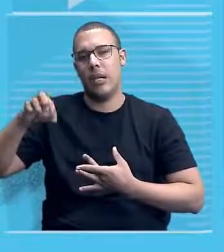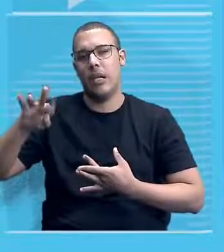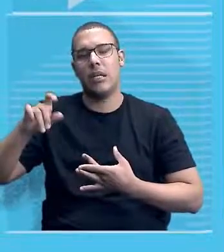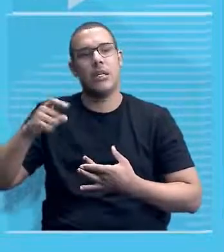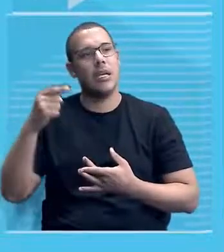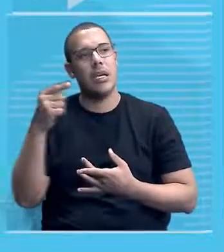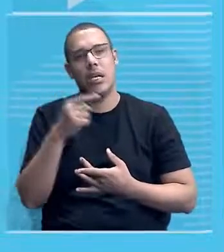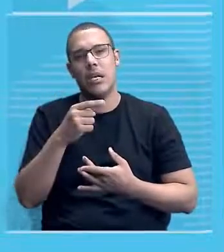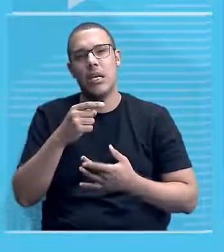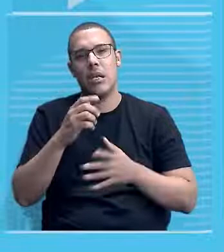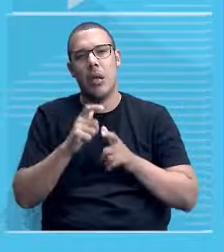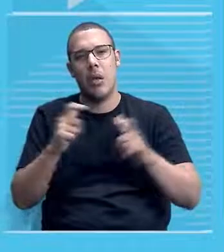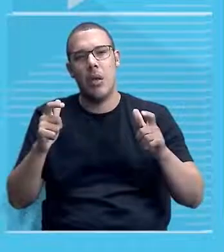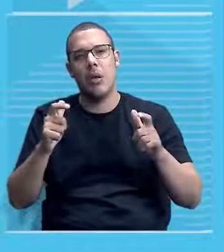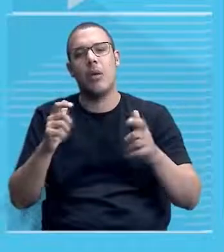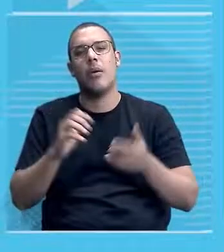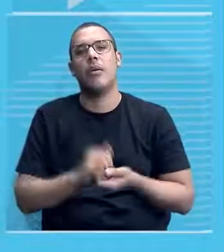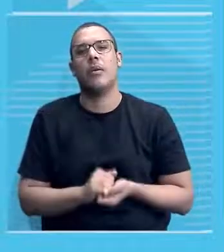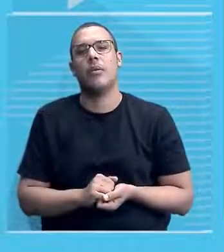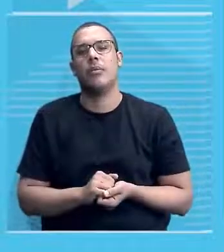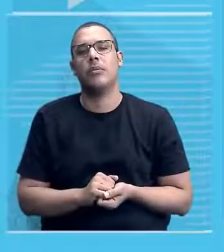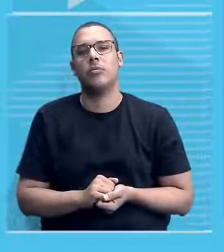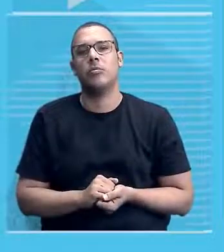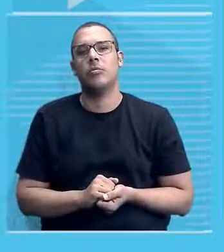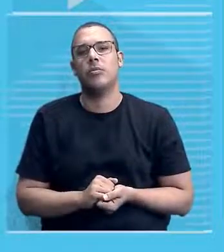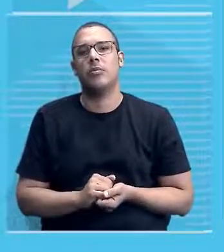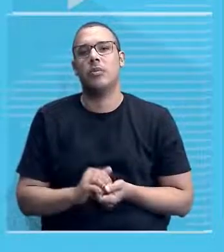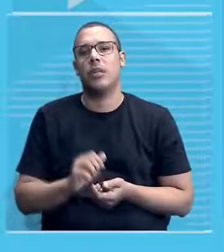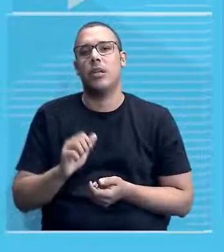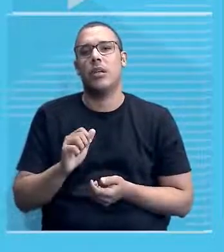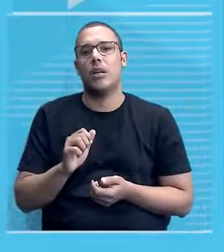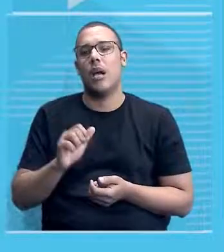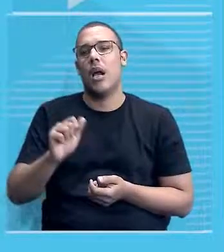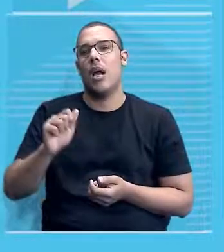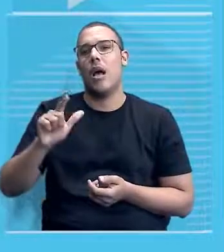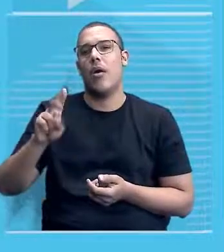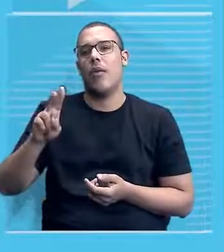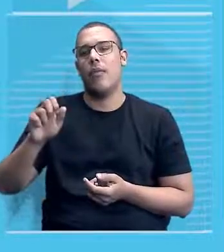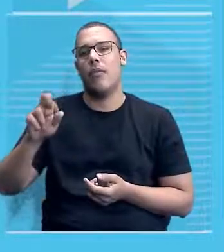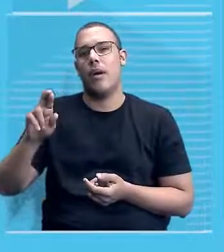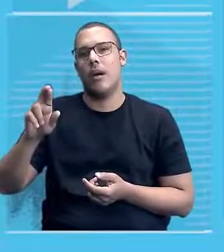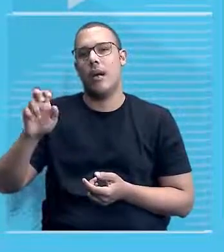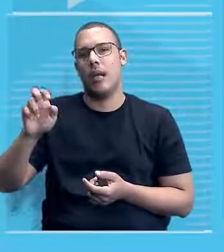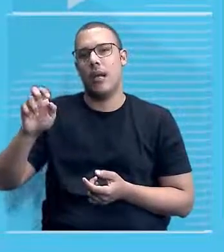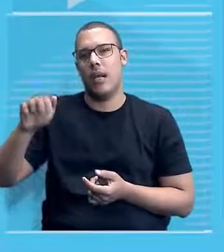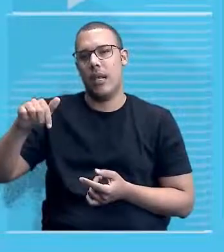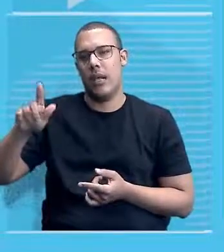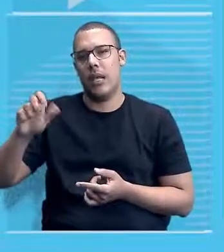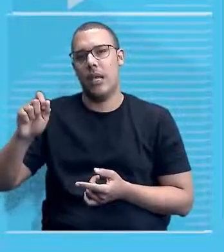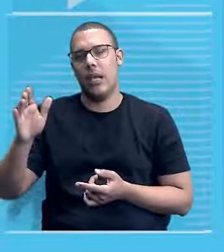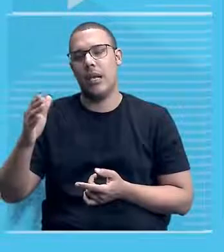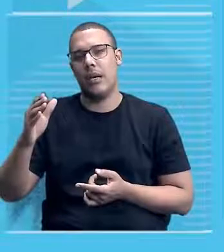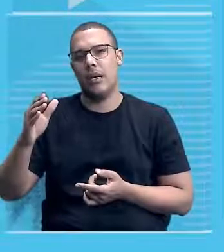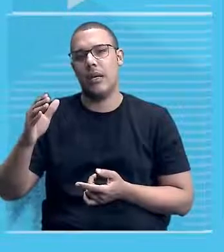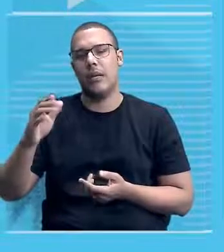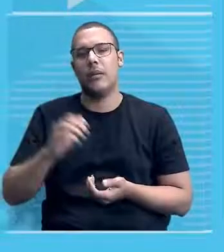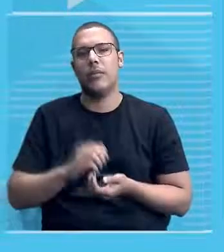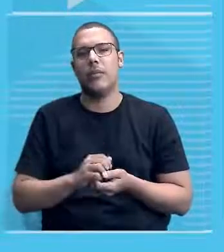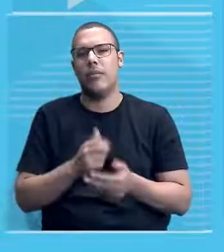Cláudio Silva Alvarenga Alvarenga Peixoto todos os poetas Inconfidentes